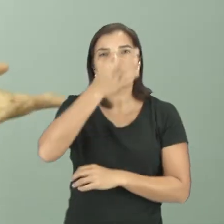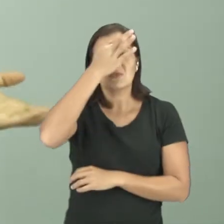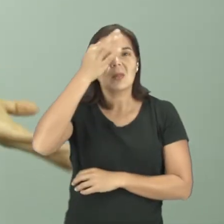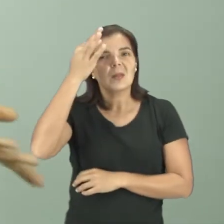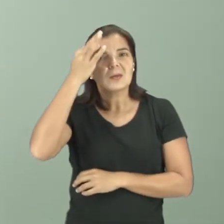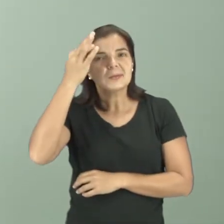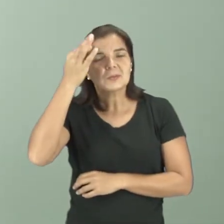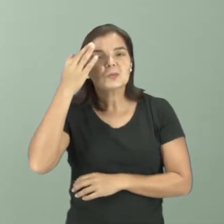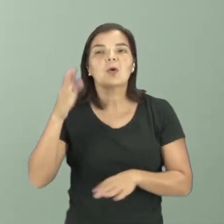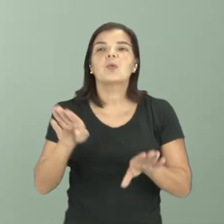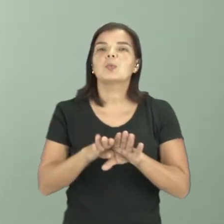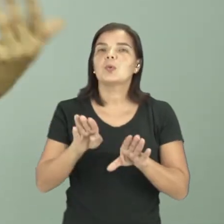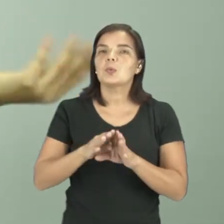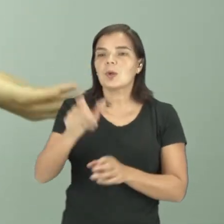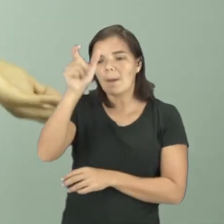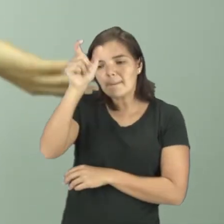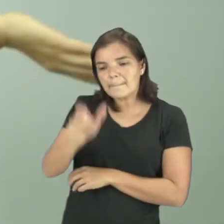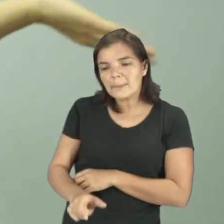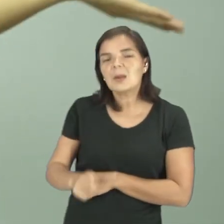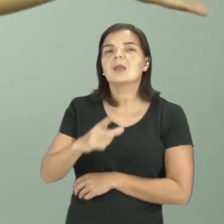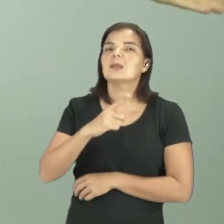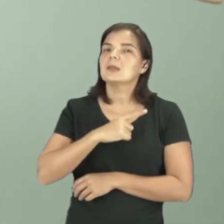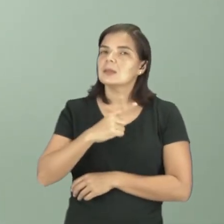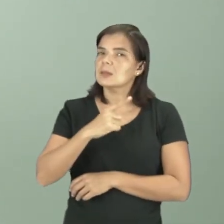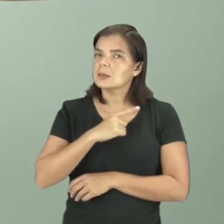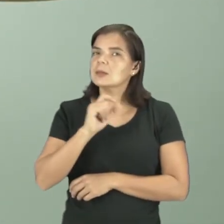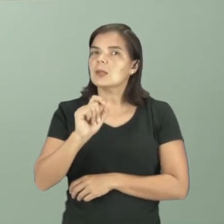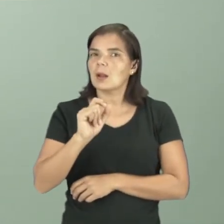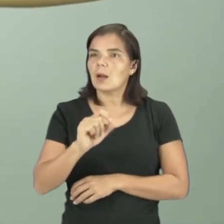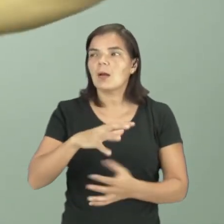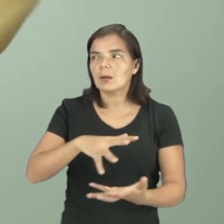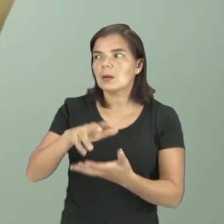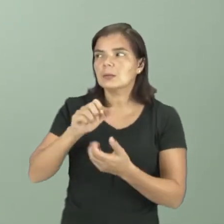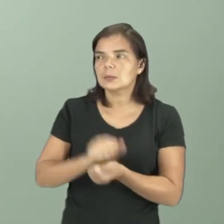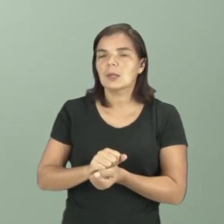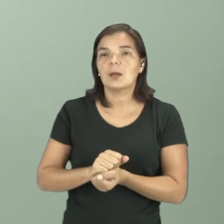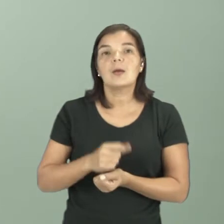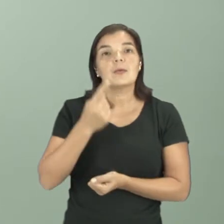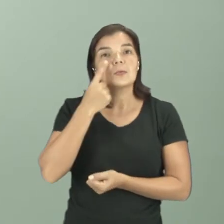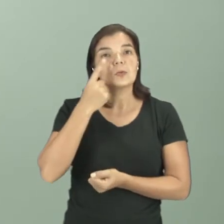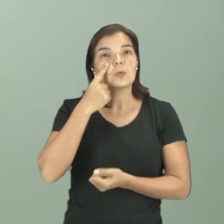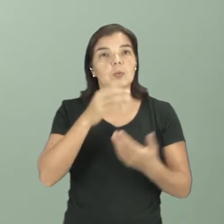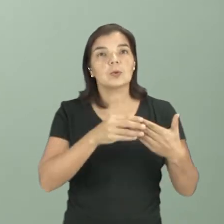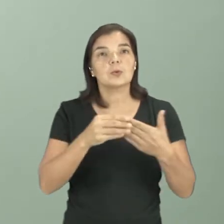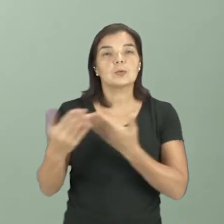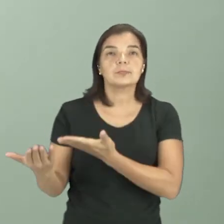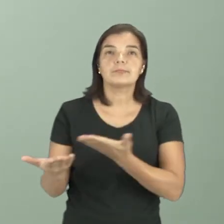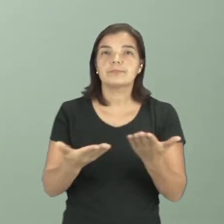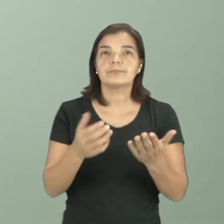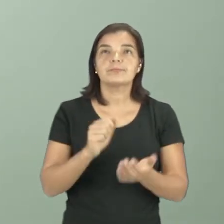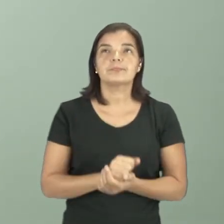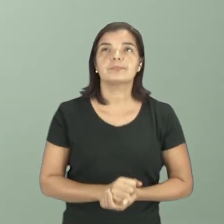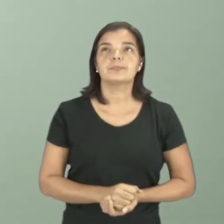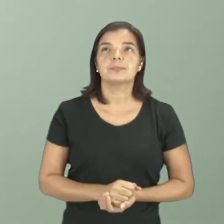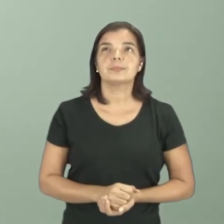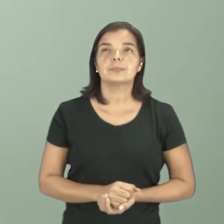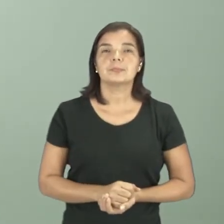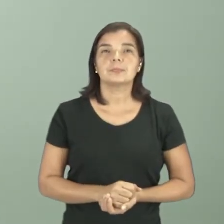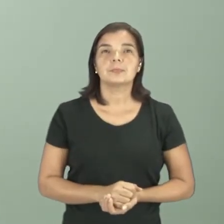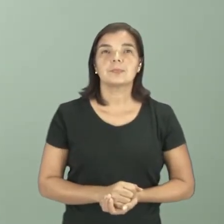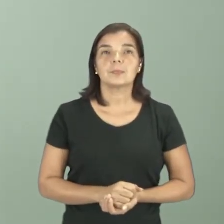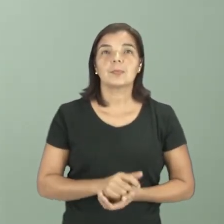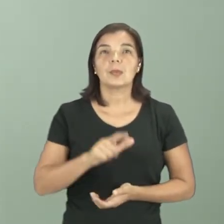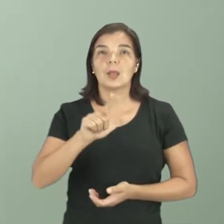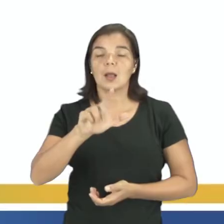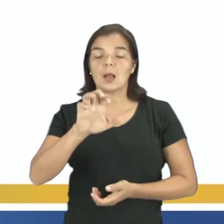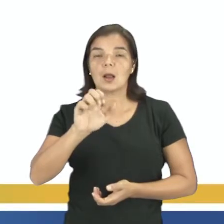filosófico de que o ser humano ele está lançado na Terra? Ó, eu trago esse clássico aqui do Leonardo da